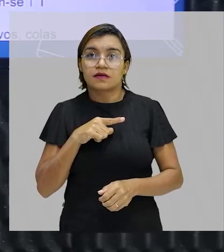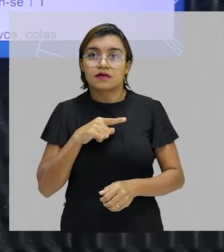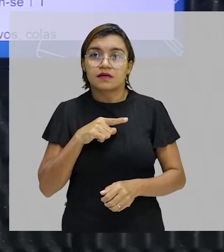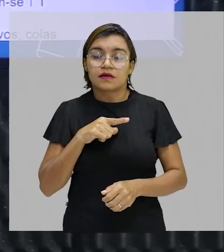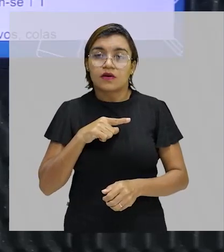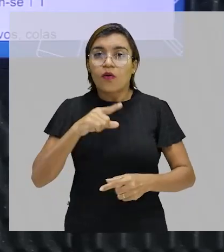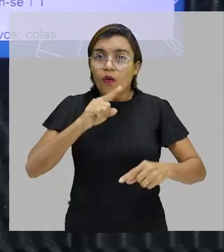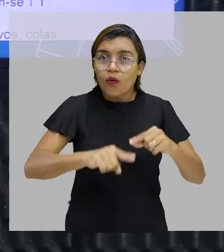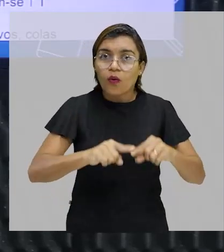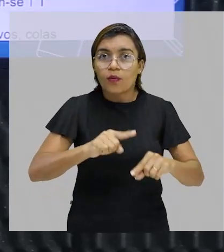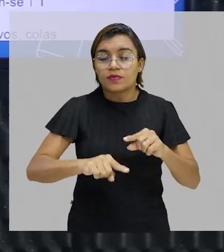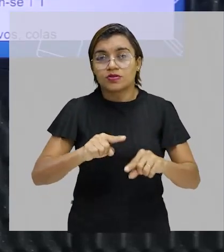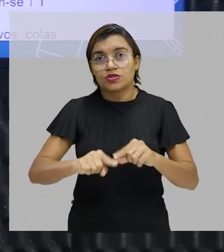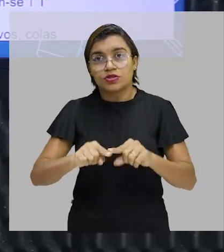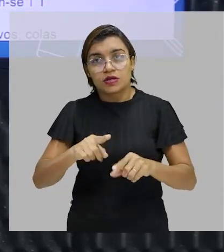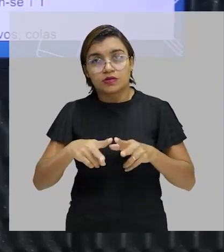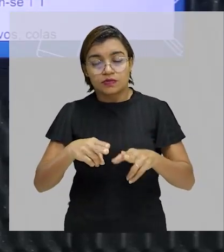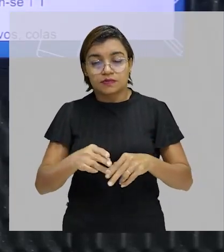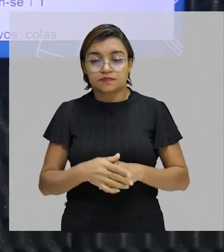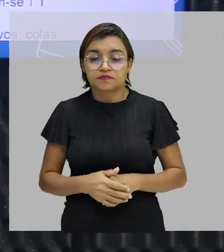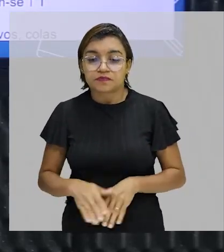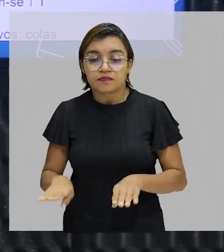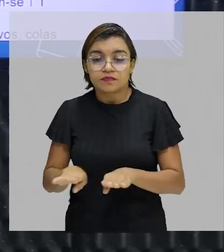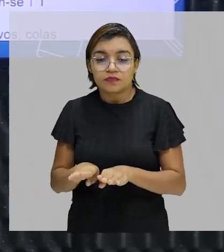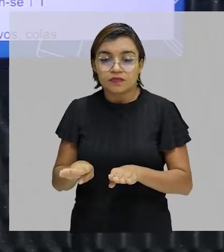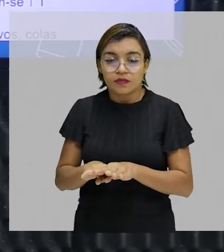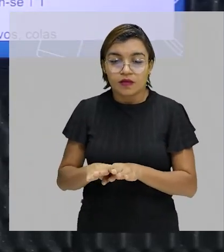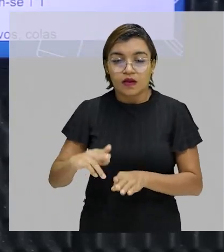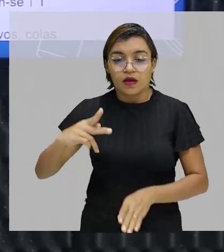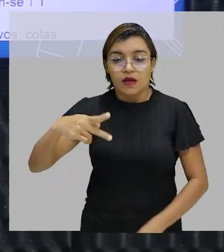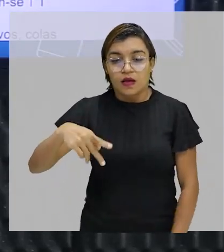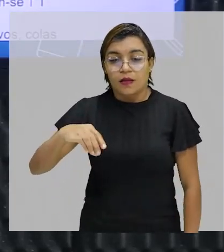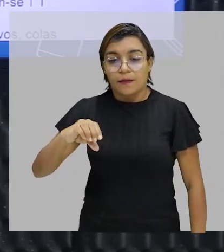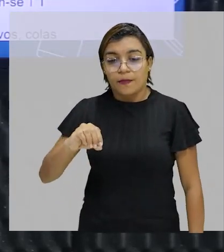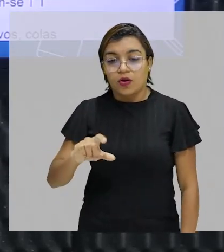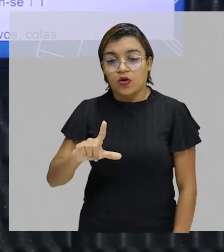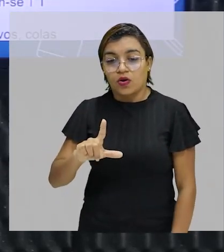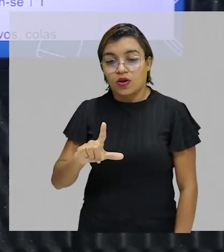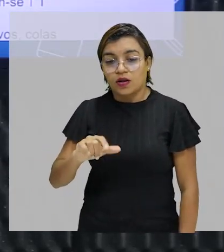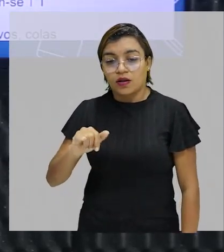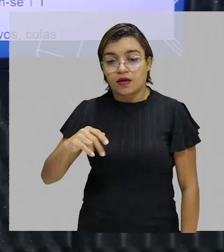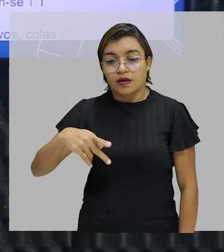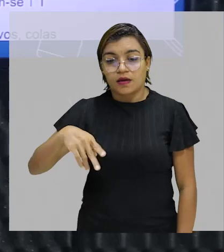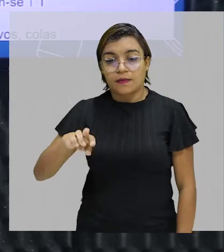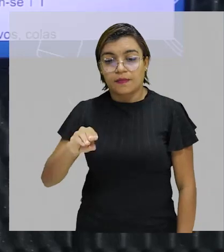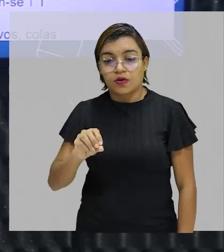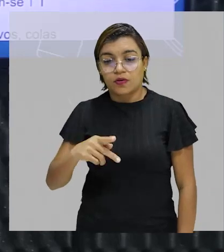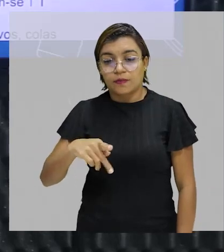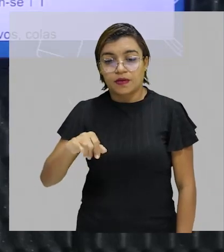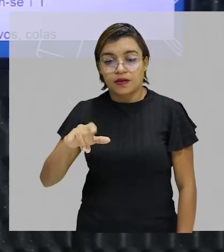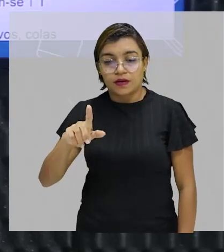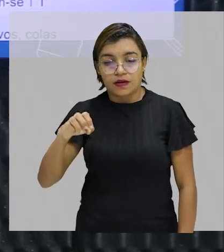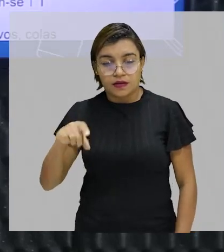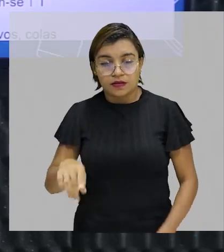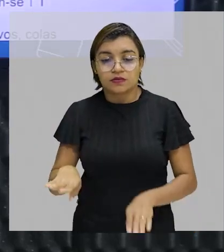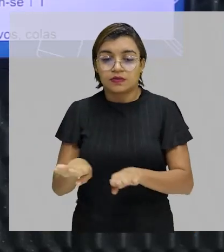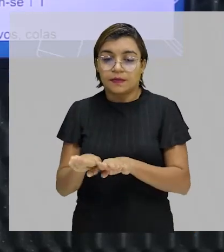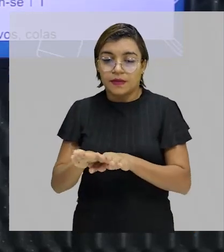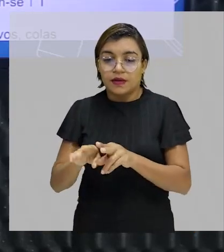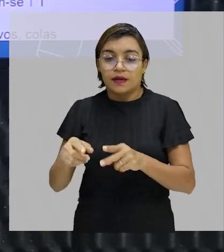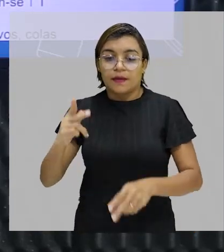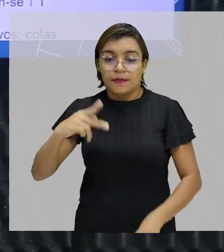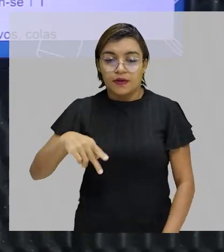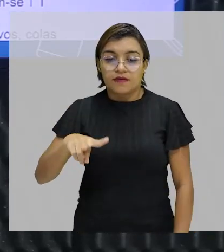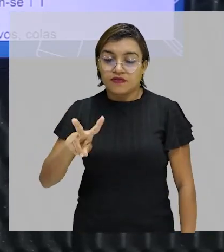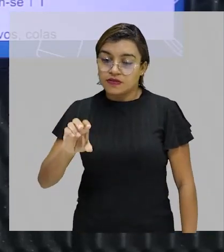mesmo objeto. Polipropileno, polietileno, o PVC, são exemplos de